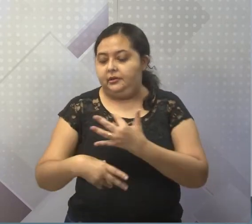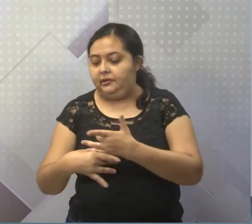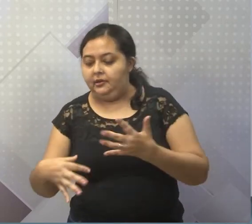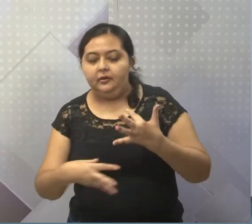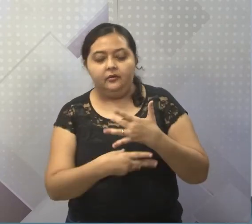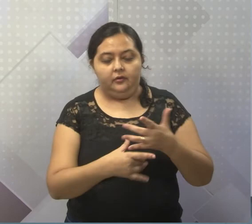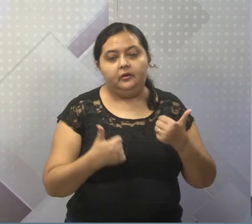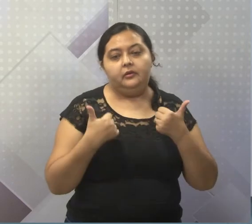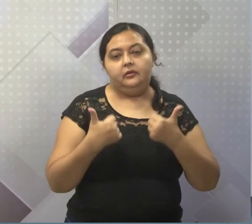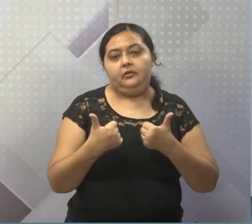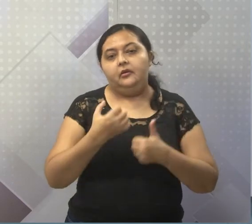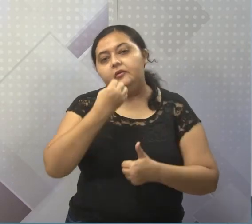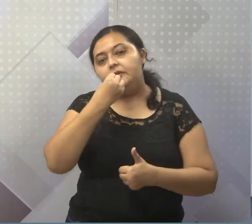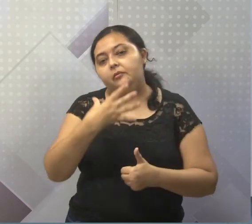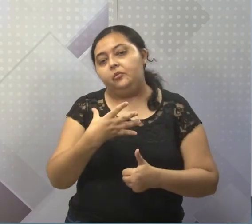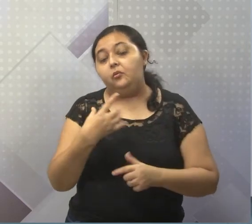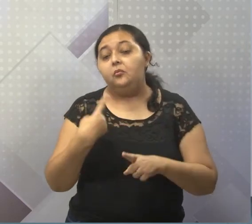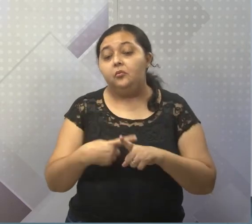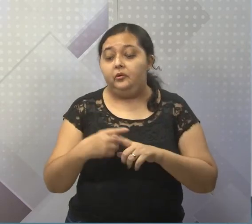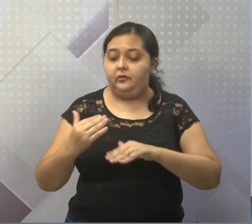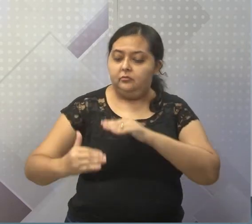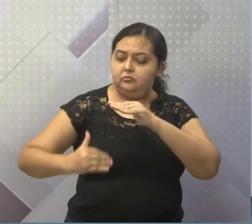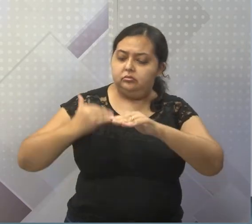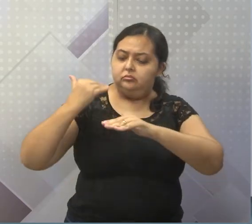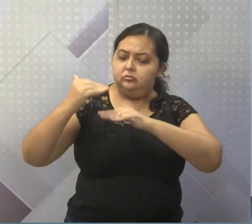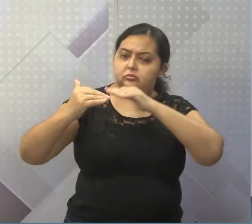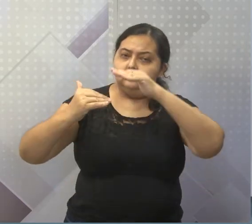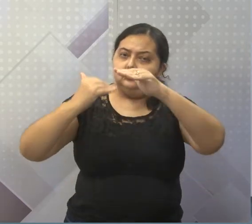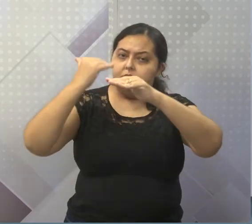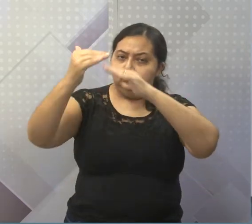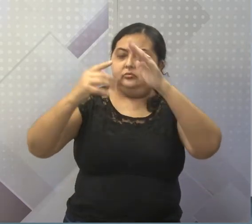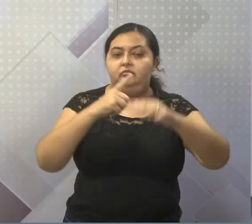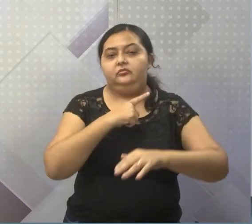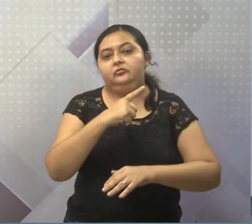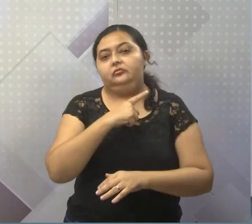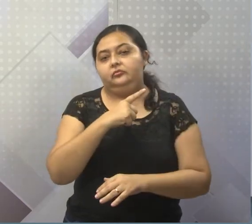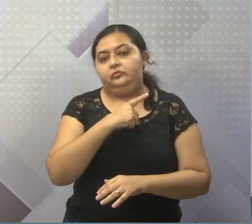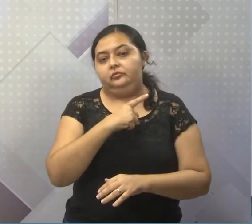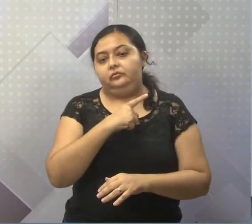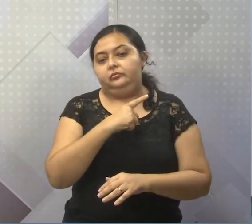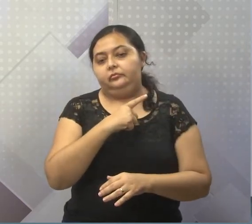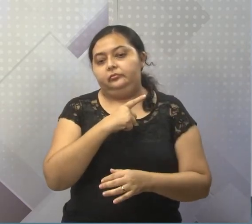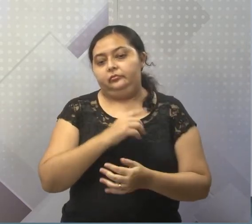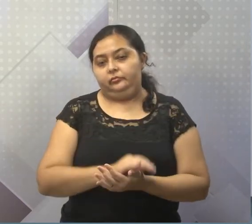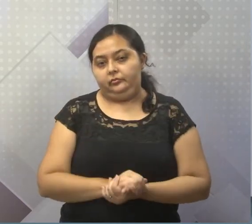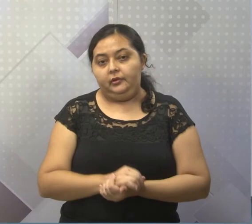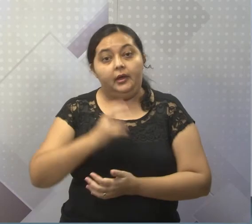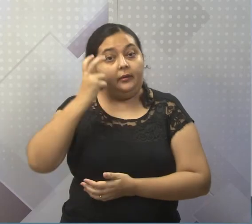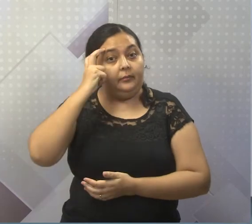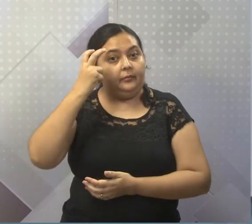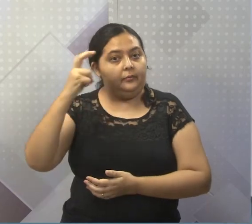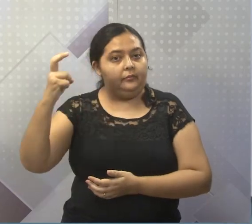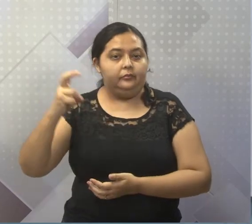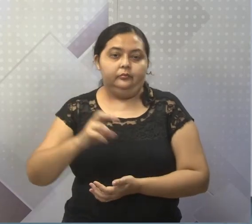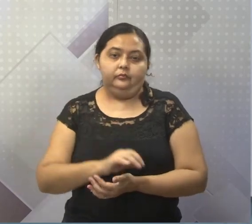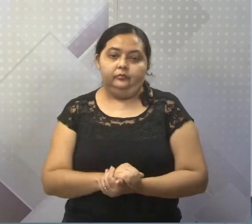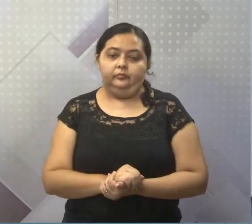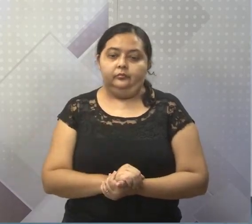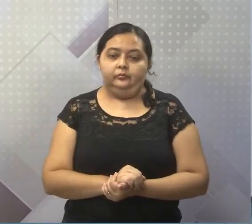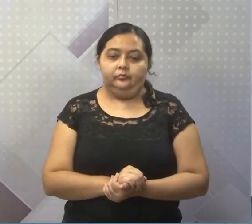dois é porque a gente vai ver que vai crescer ela ambas as duas vai crescer essa questão cultural